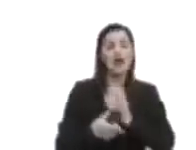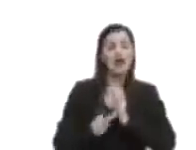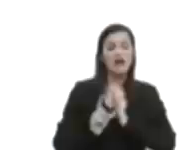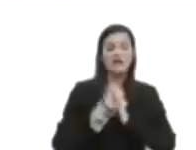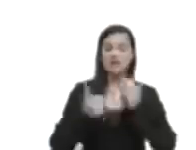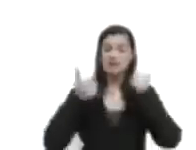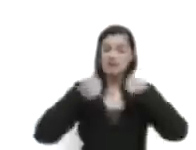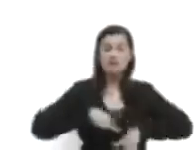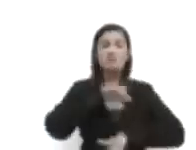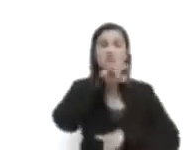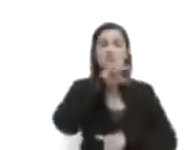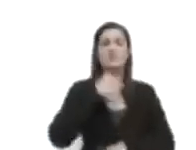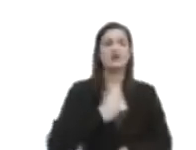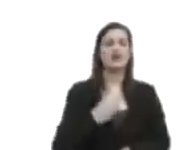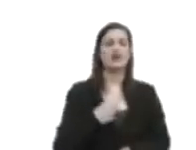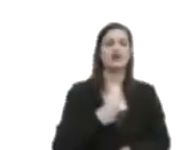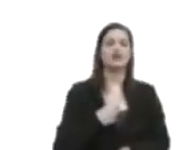lá,